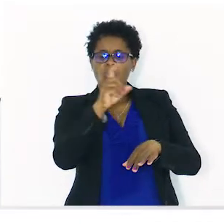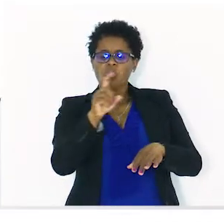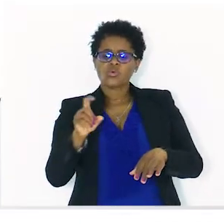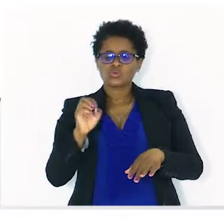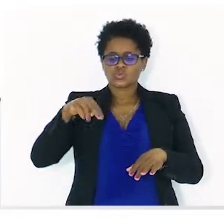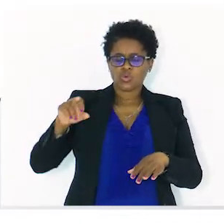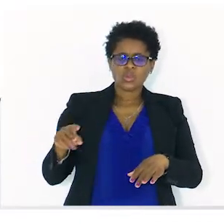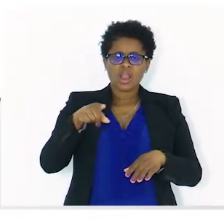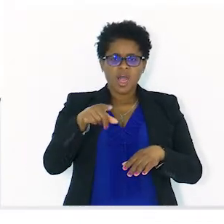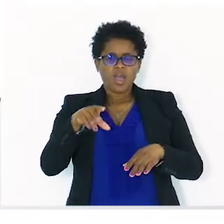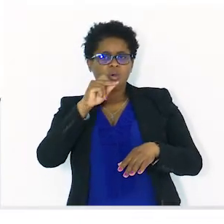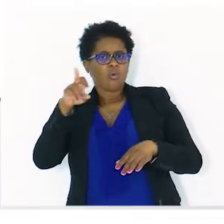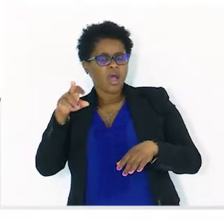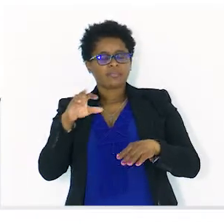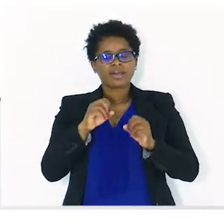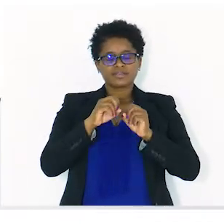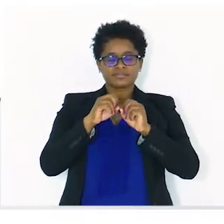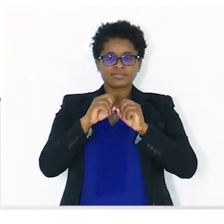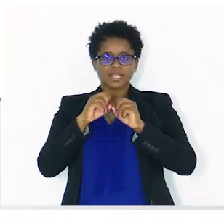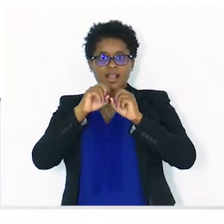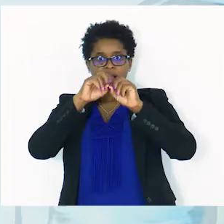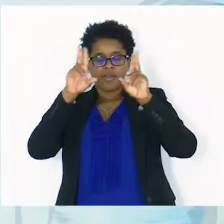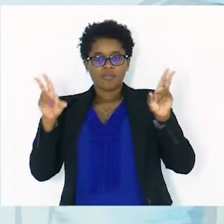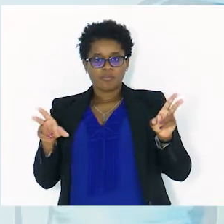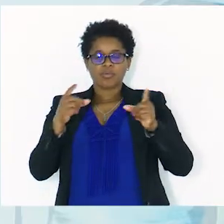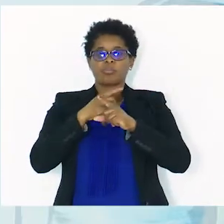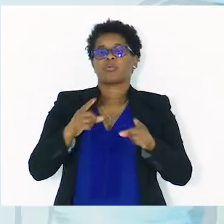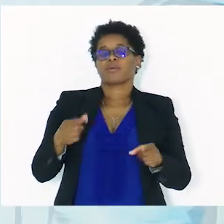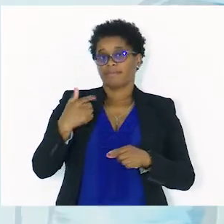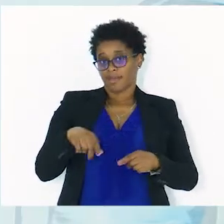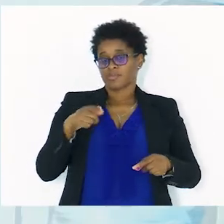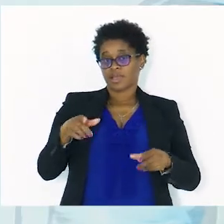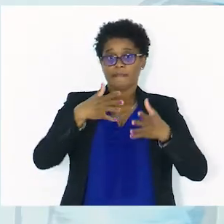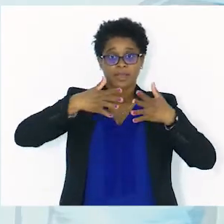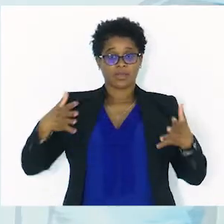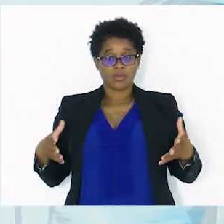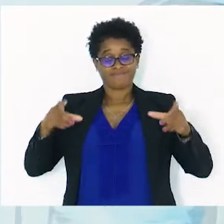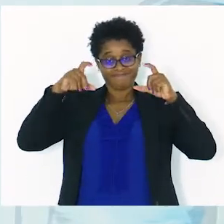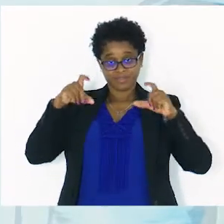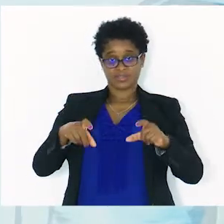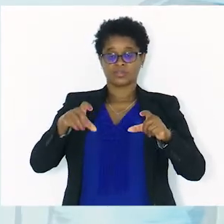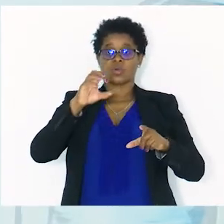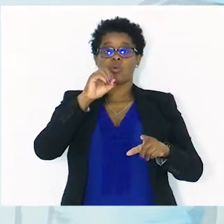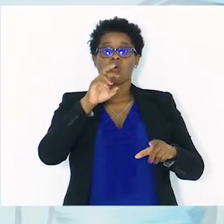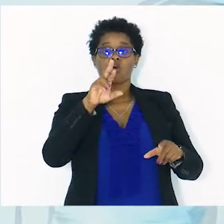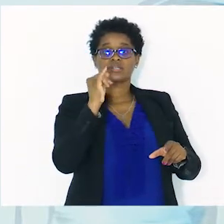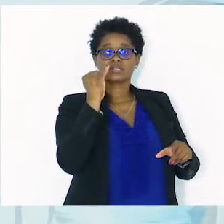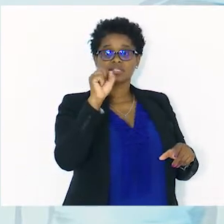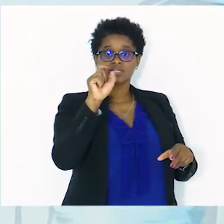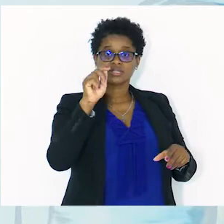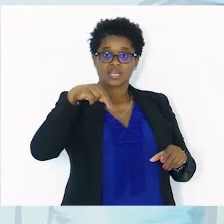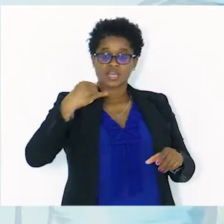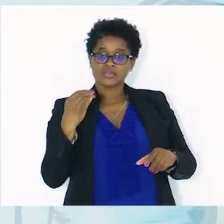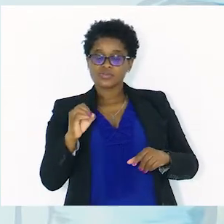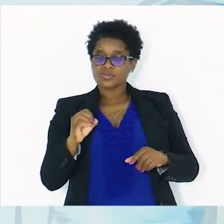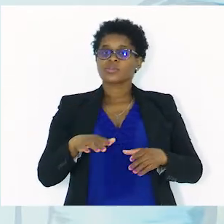estratosfera, o ar é mais puro, porque temos lá maior concentração de oxigênio.